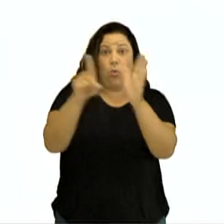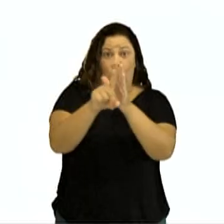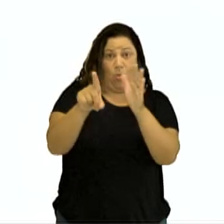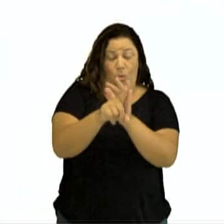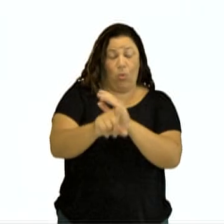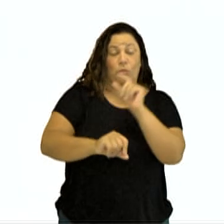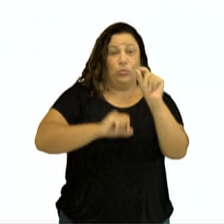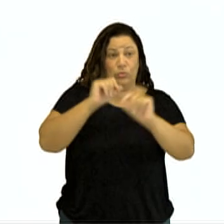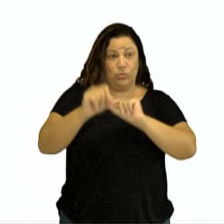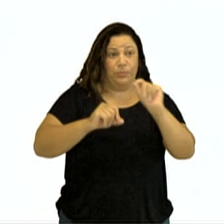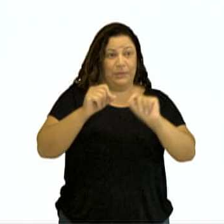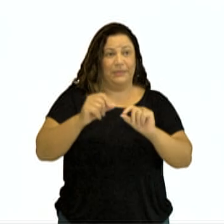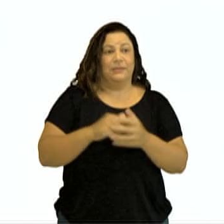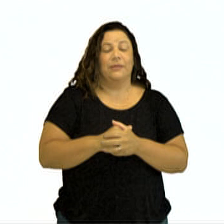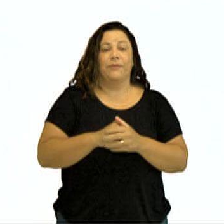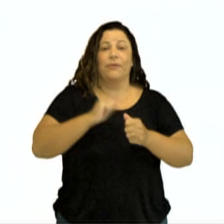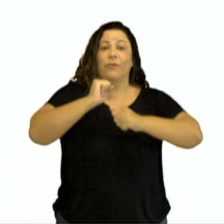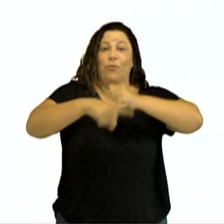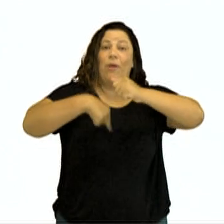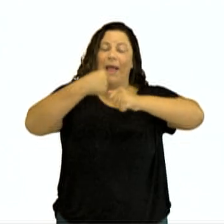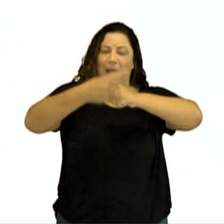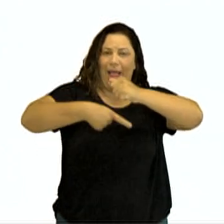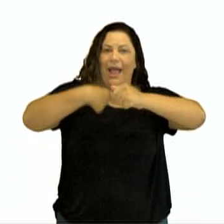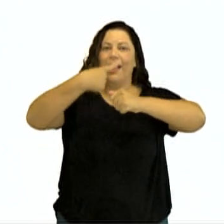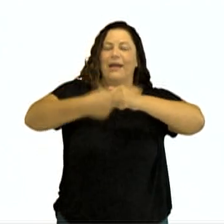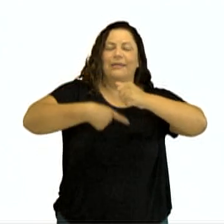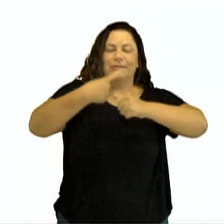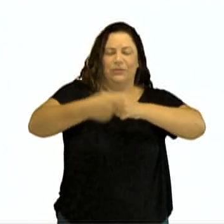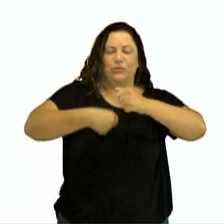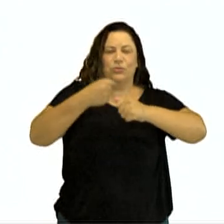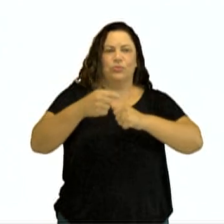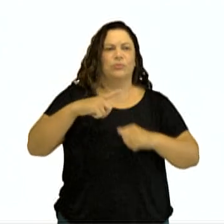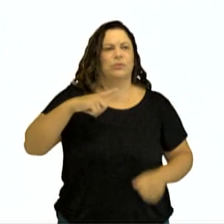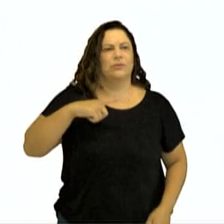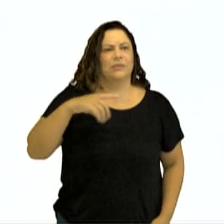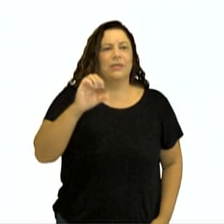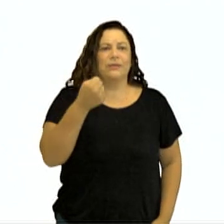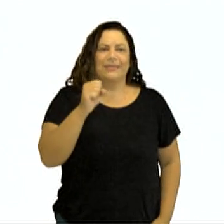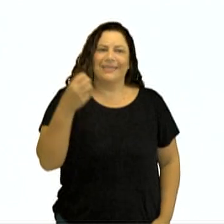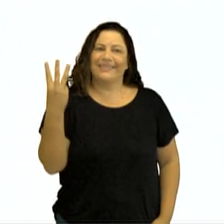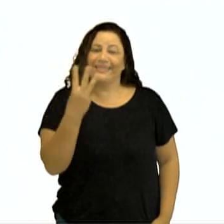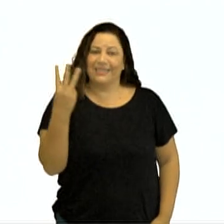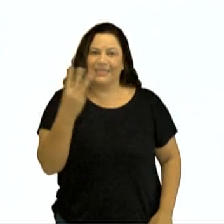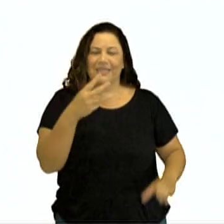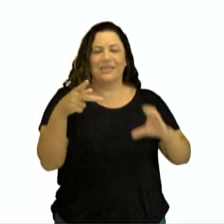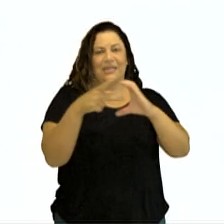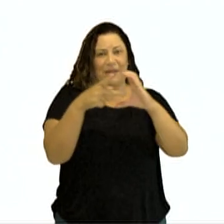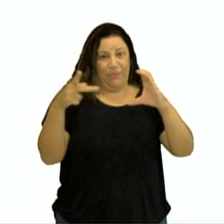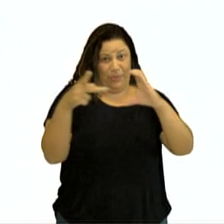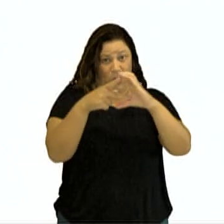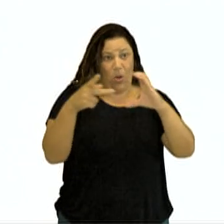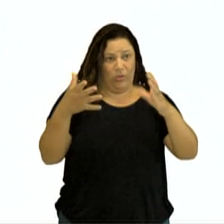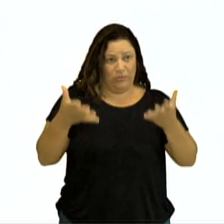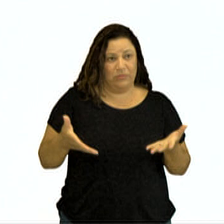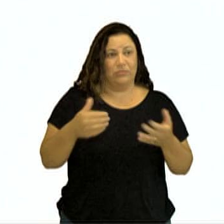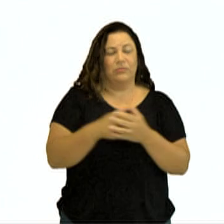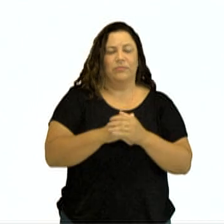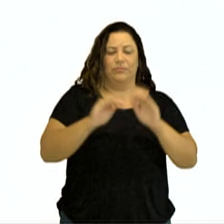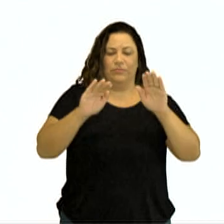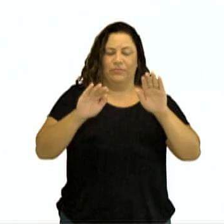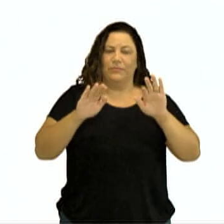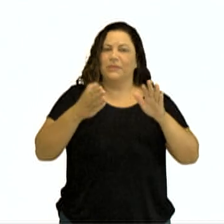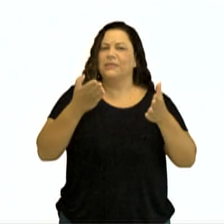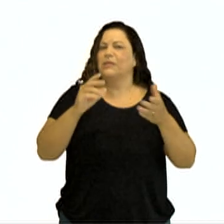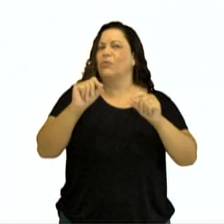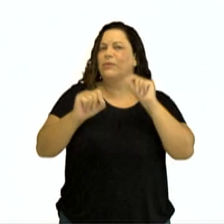átomo de um elemento químico possui 83 prótons, carga positiva. 83 elétrons, lógico, se está em equilíbrio, as cargas